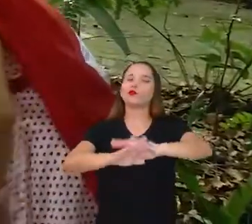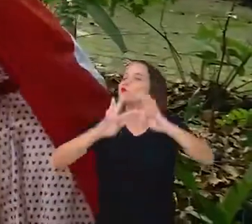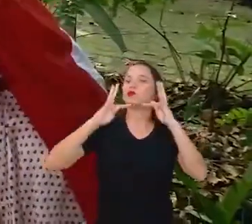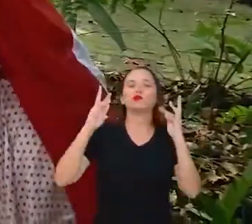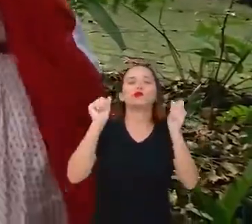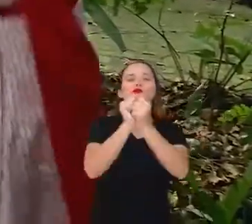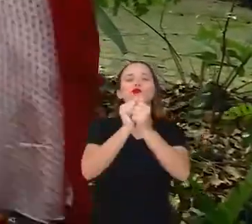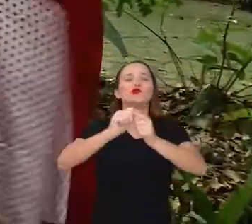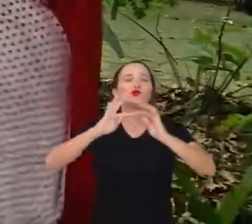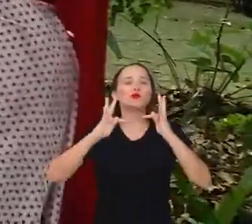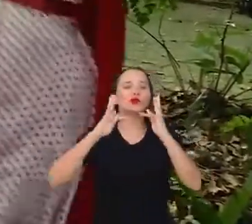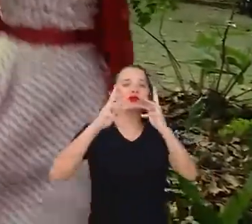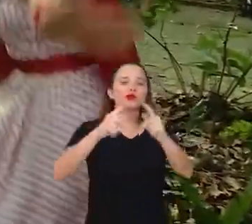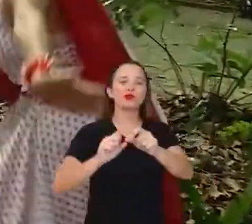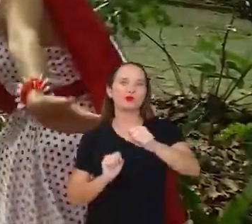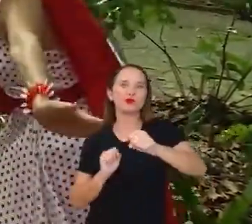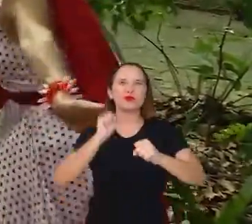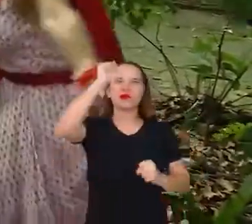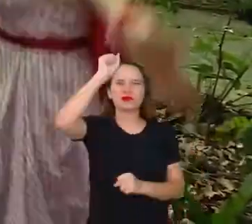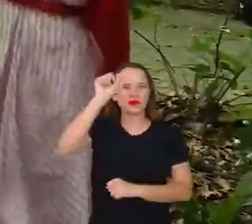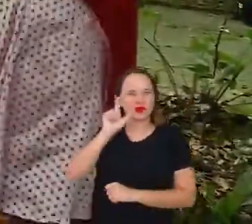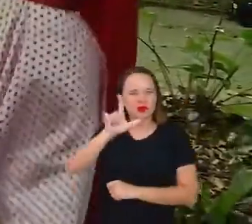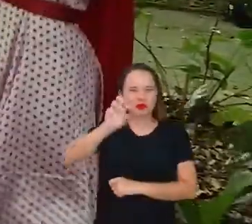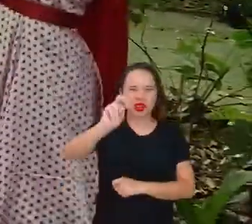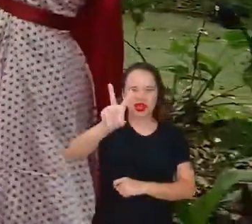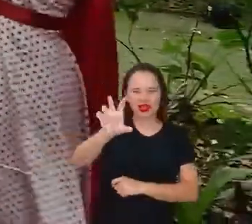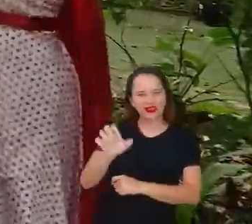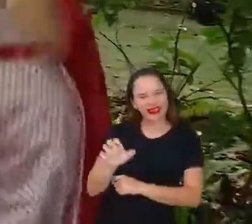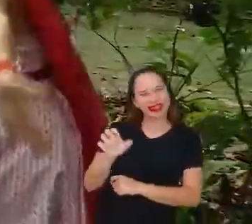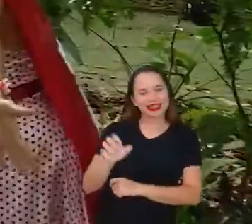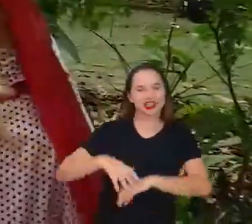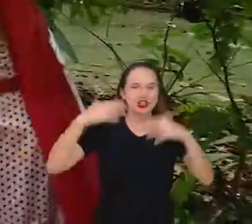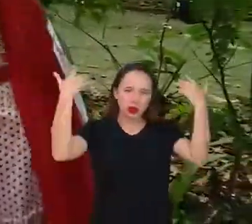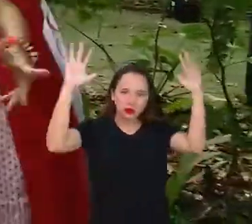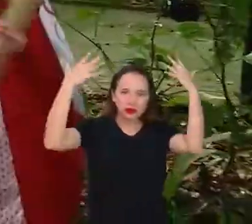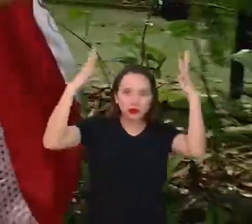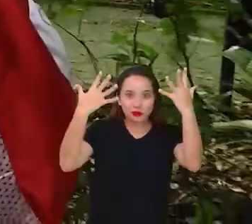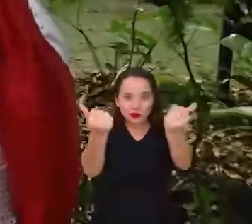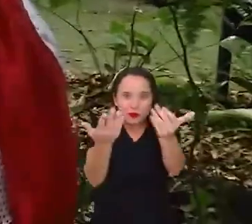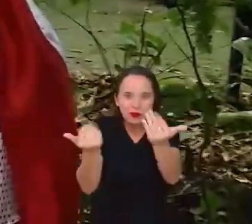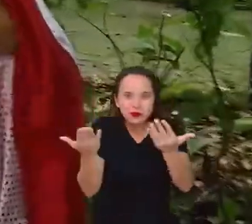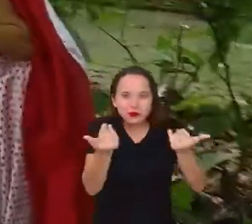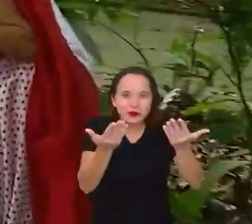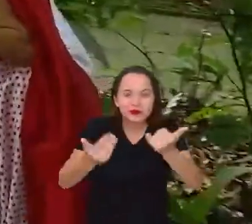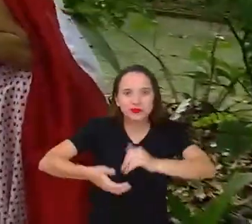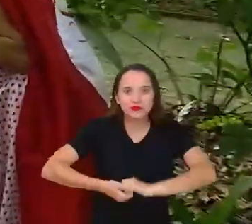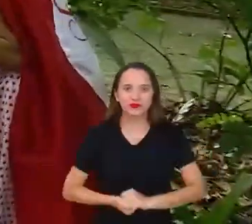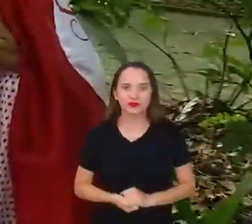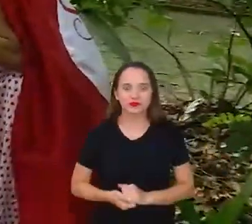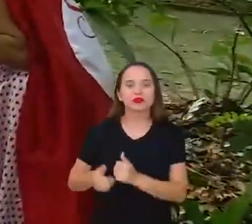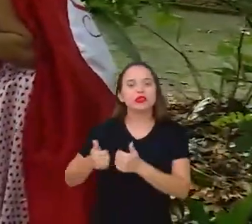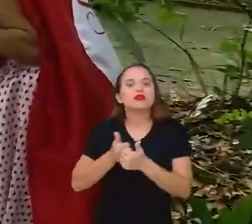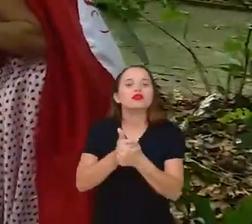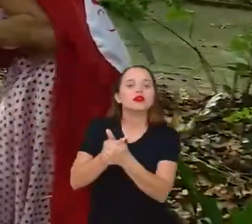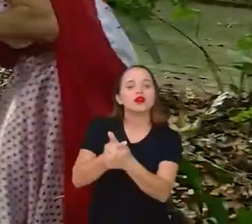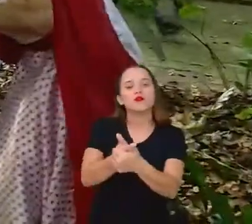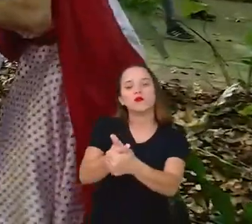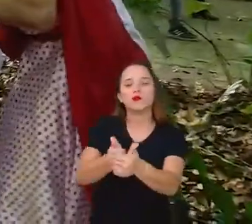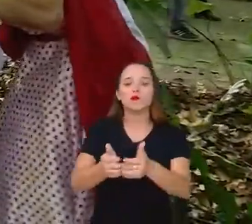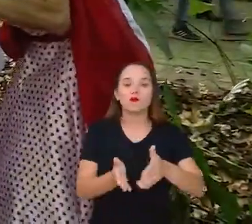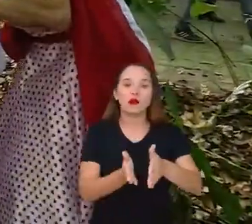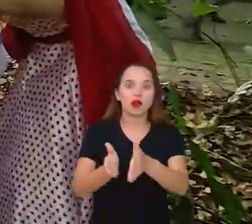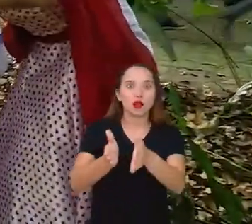todos por Super Lover! Vamos, vamos, vamos! Sigam o caminho de vocês